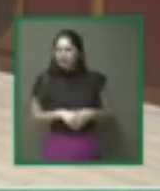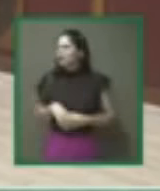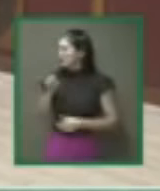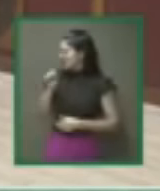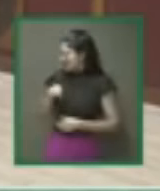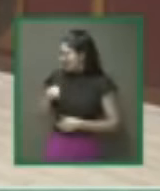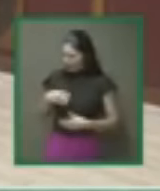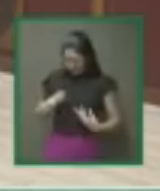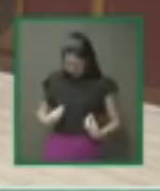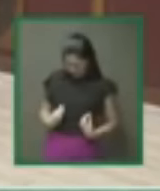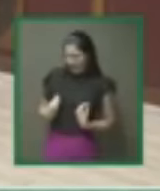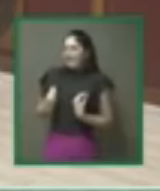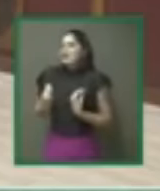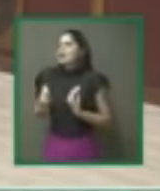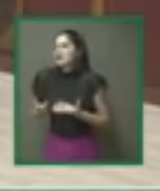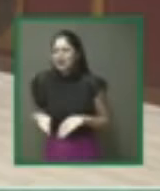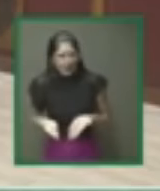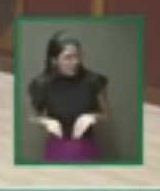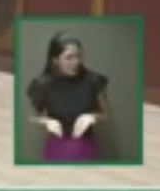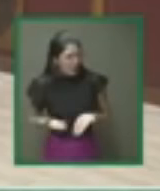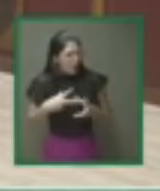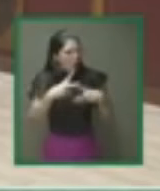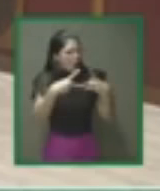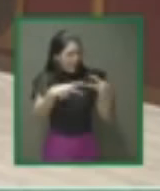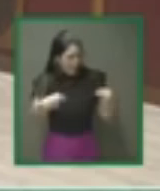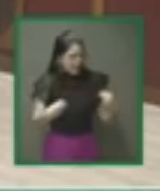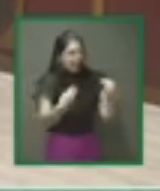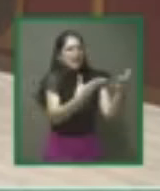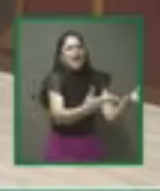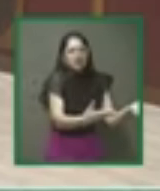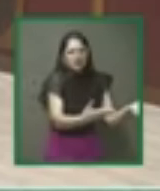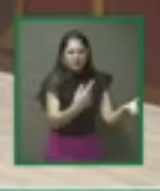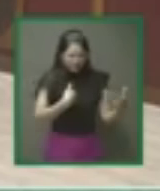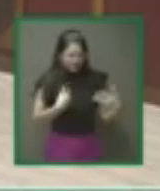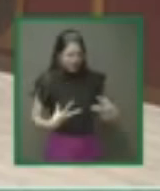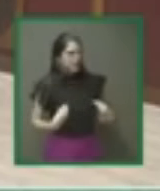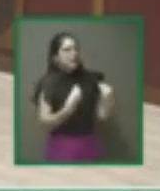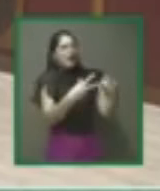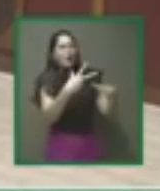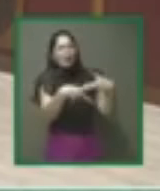foi um presente? Teve uma testemunha aqui que falou que era um presente que você tinha dado para ele.